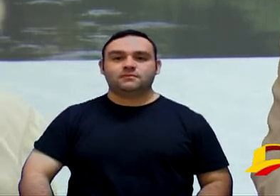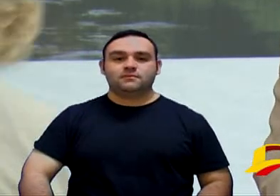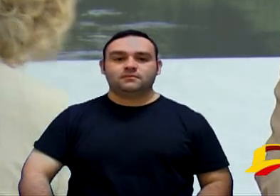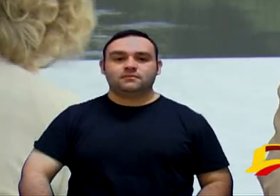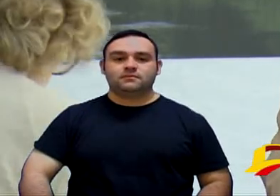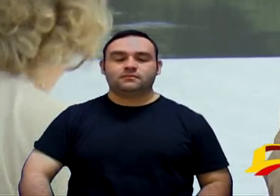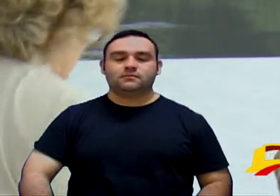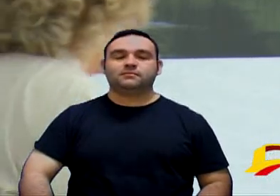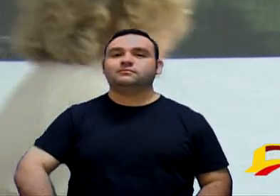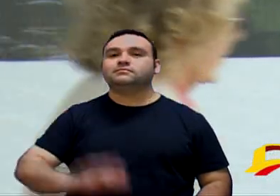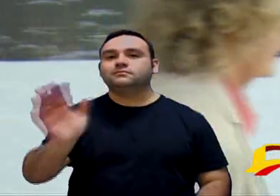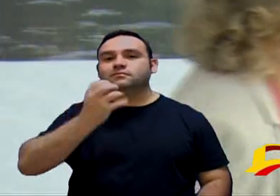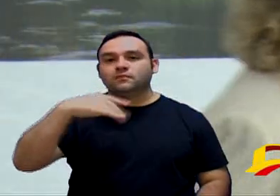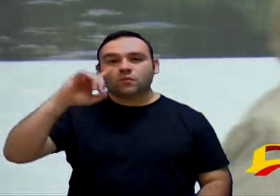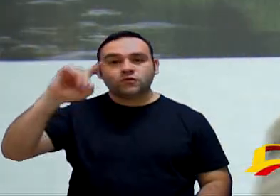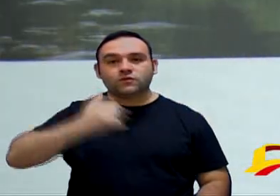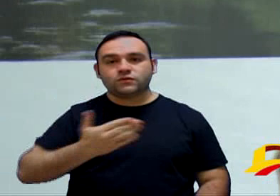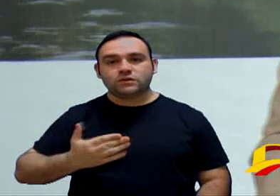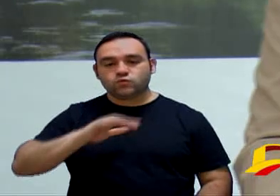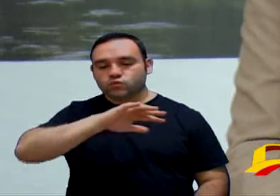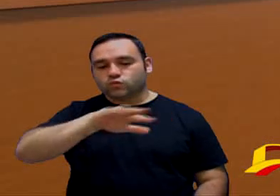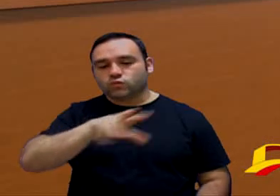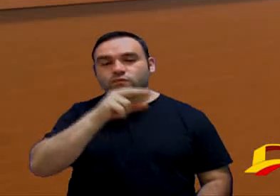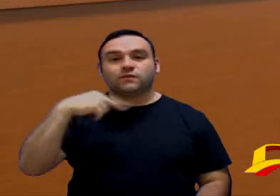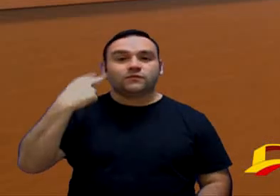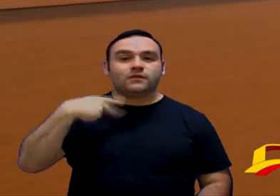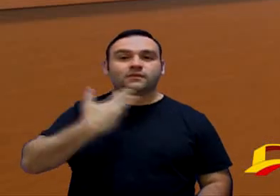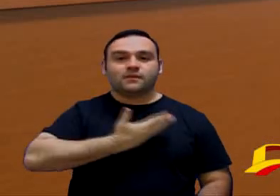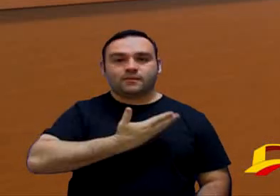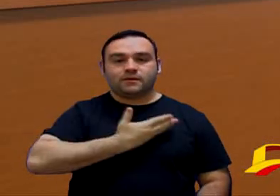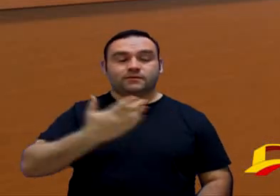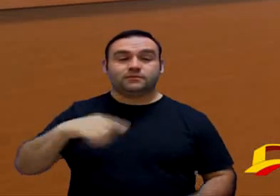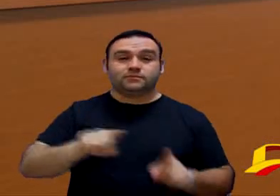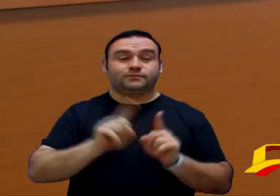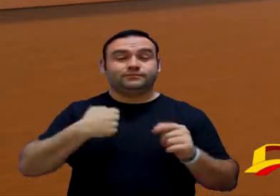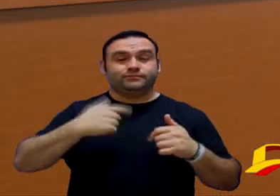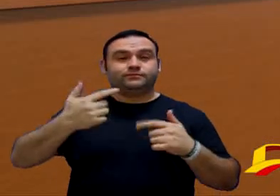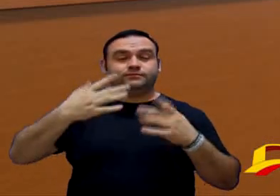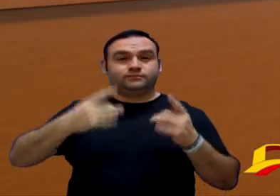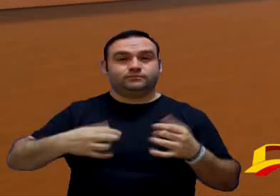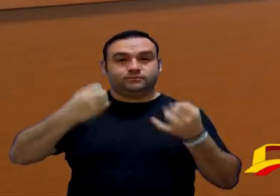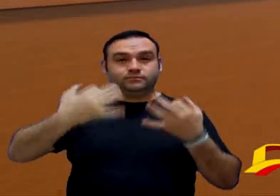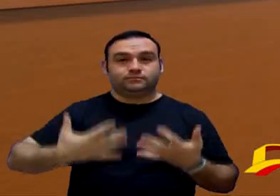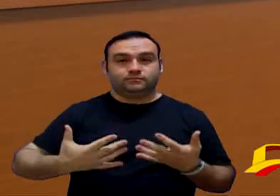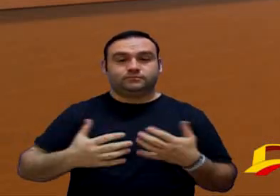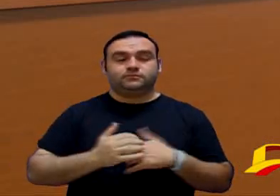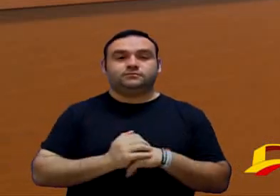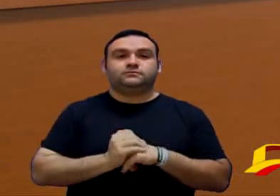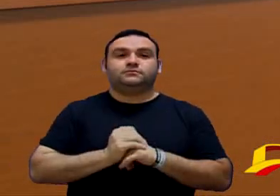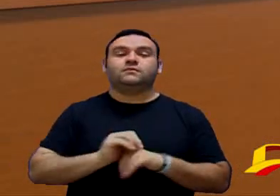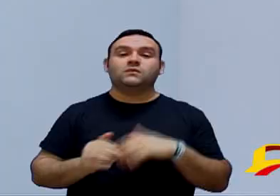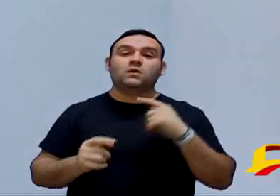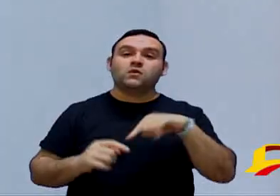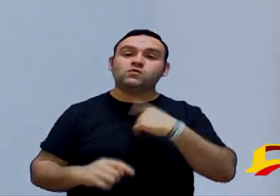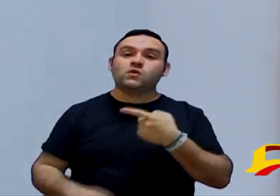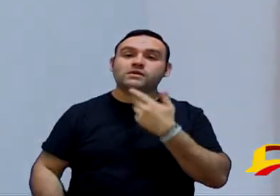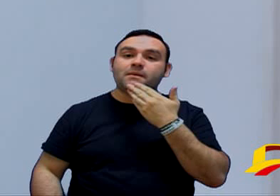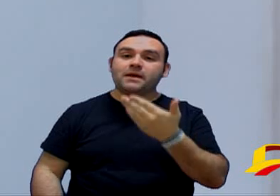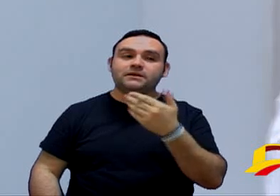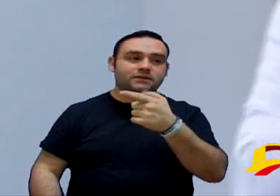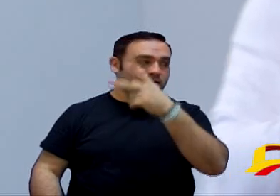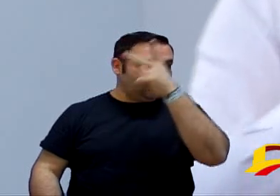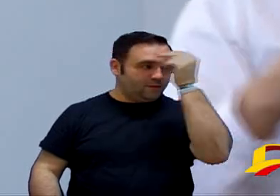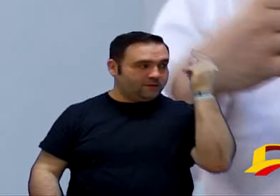bom dia bom dia a todos nobres colegas vereadores é só para entrar um pouco na questão sobre os pedidos que nós fazemos